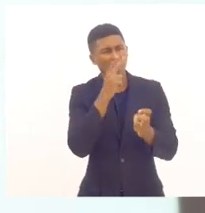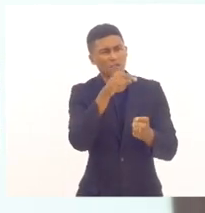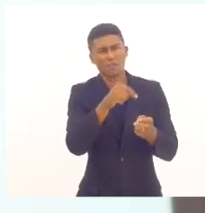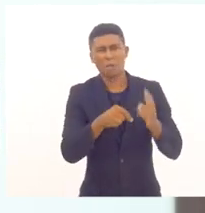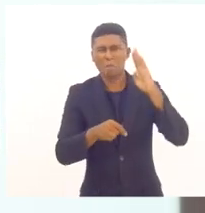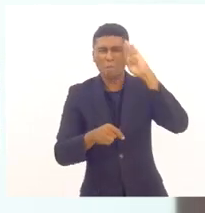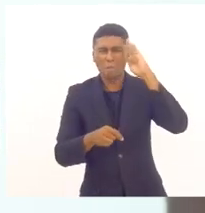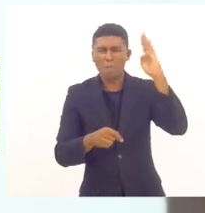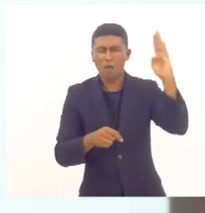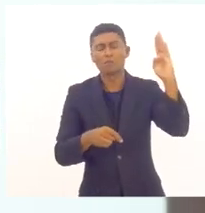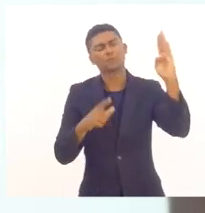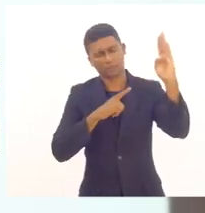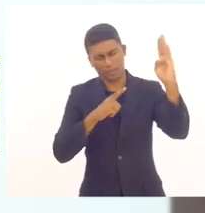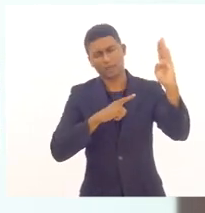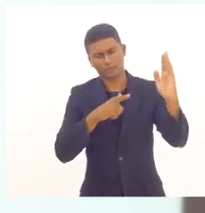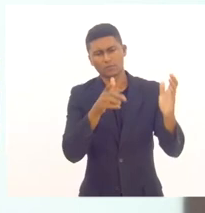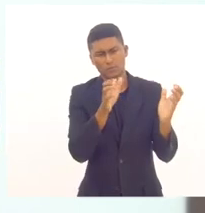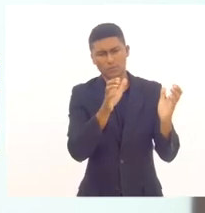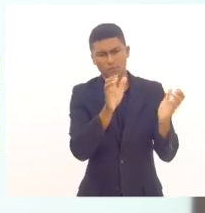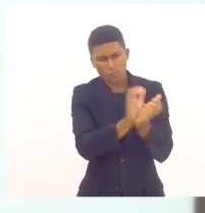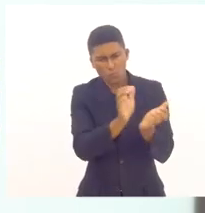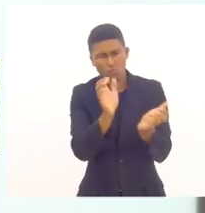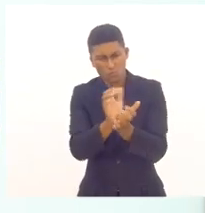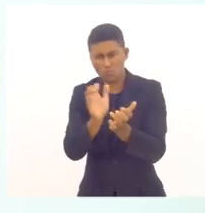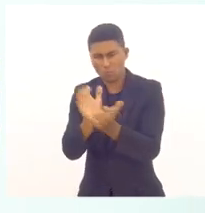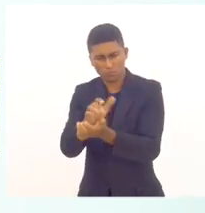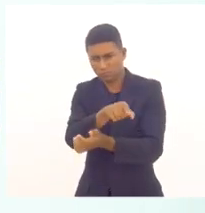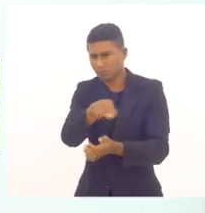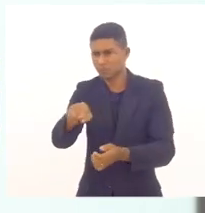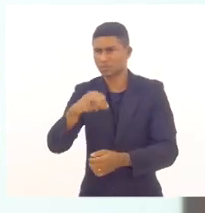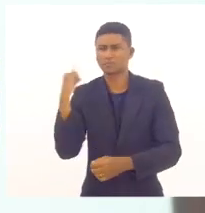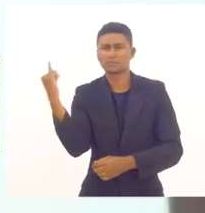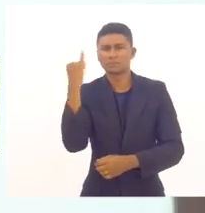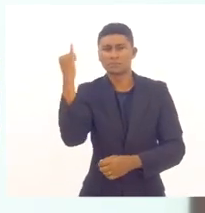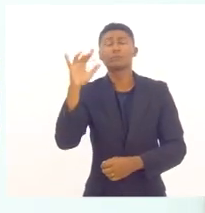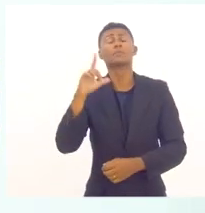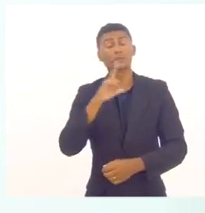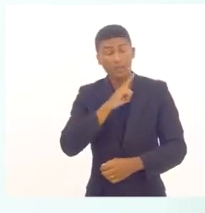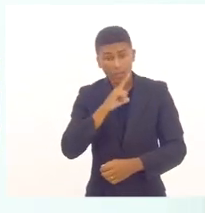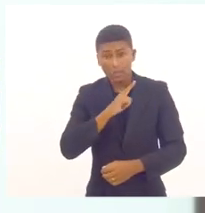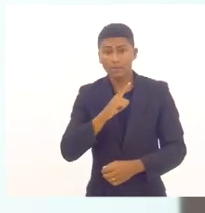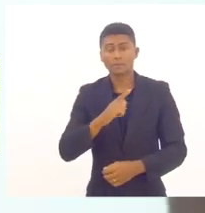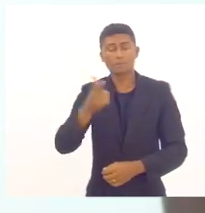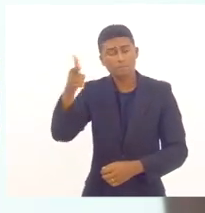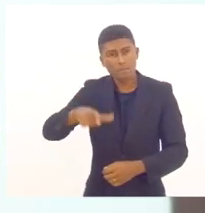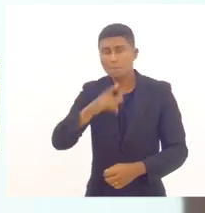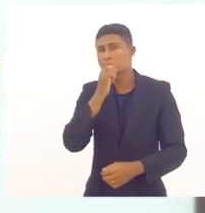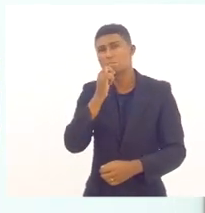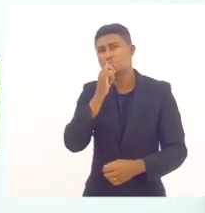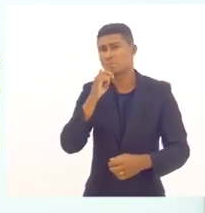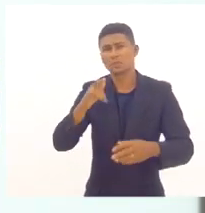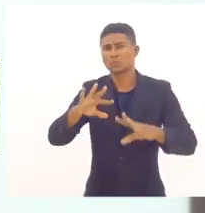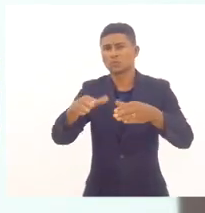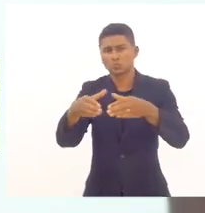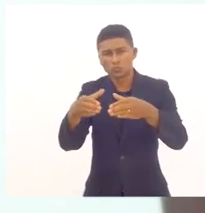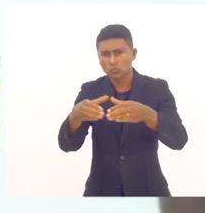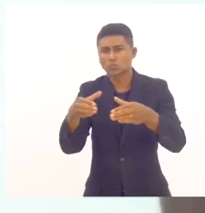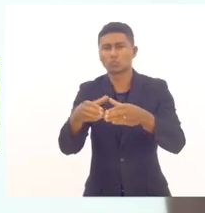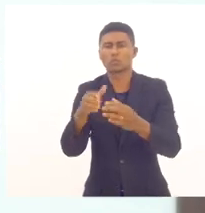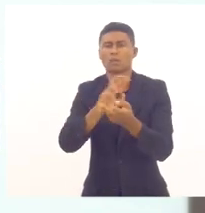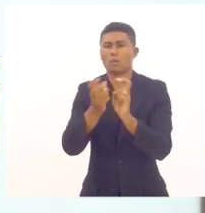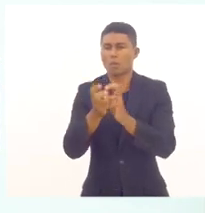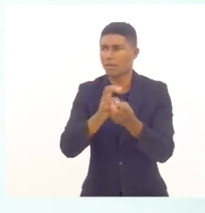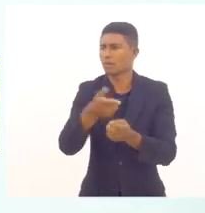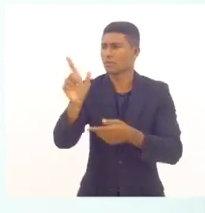tem as federações, fazem um papel importante, mas nós temos ligas, capoeira Angola, temos grupos de